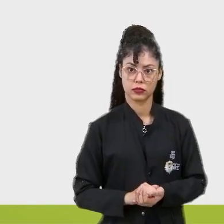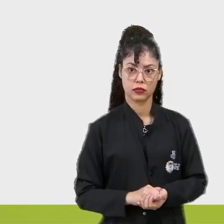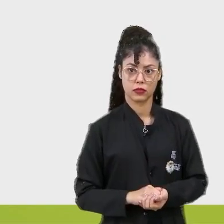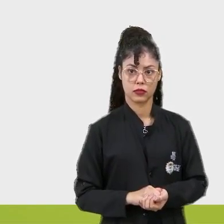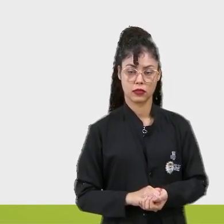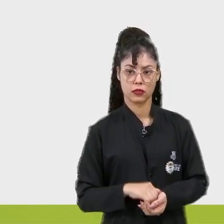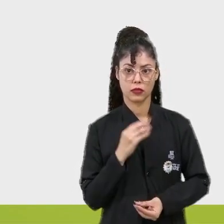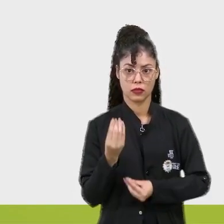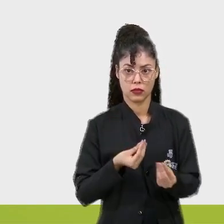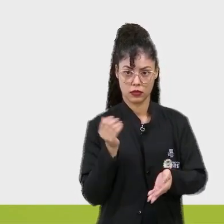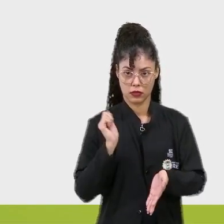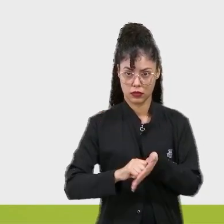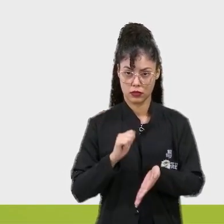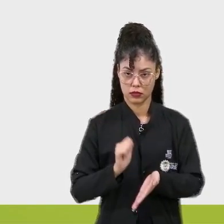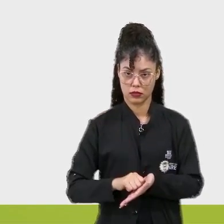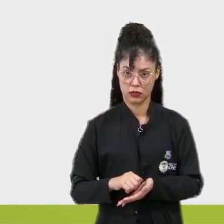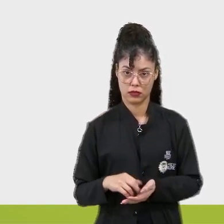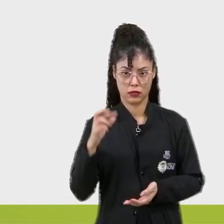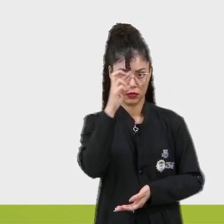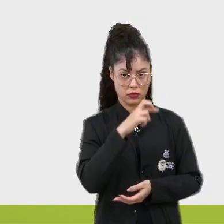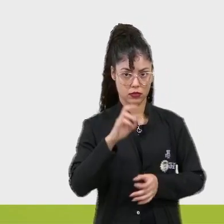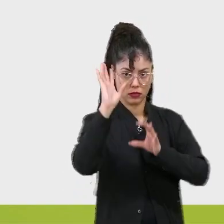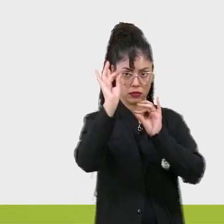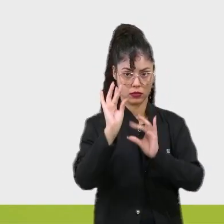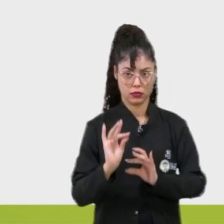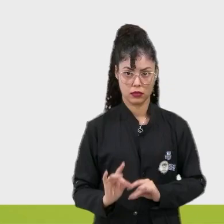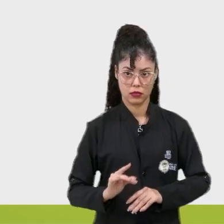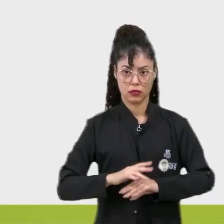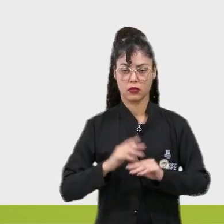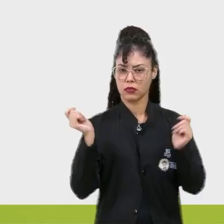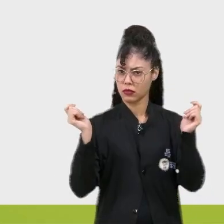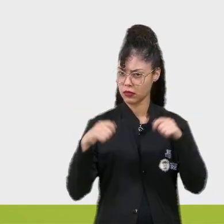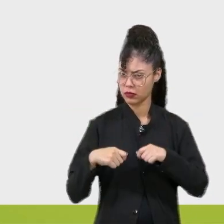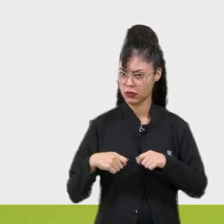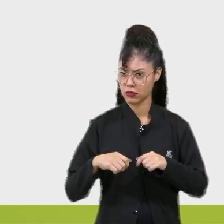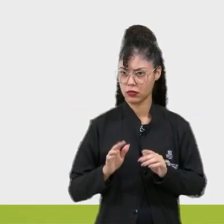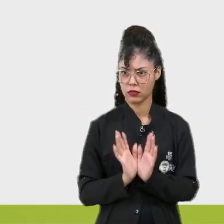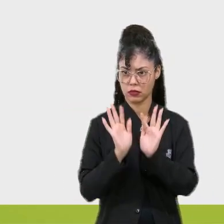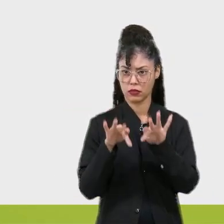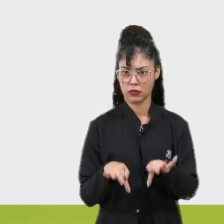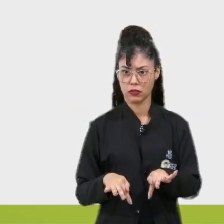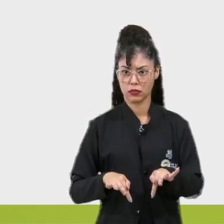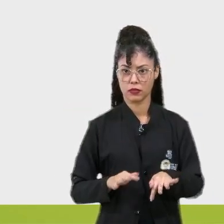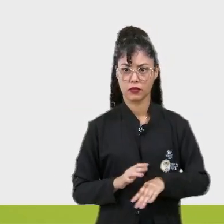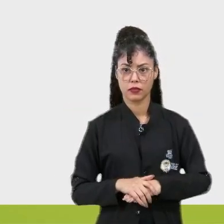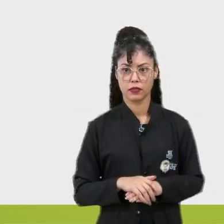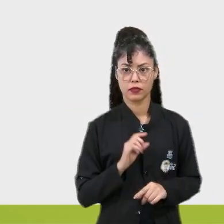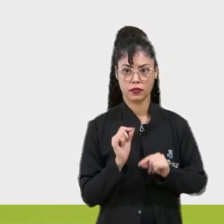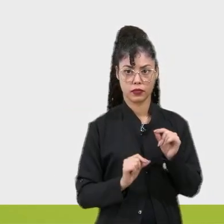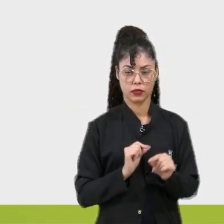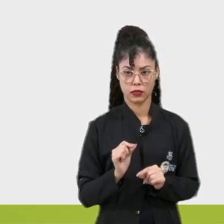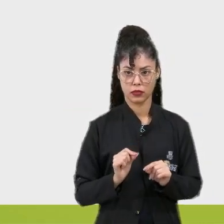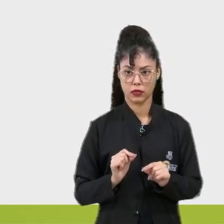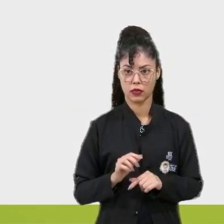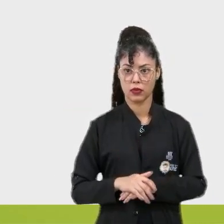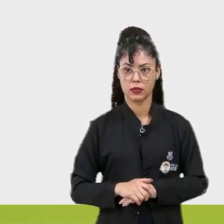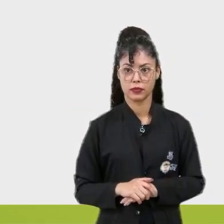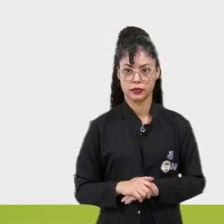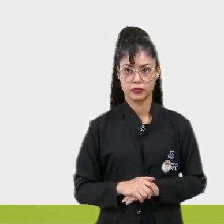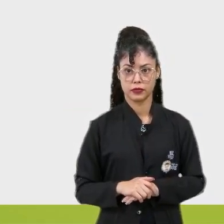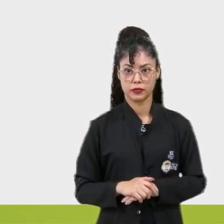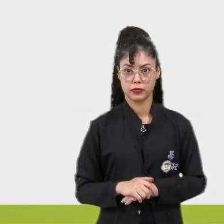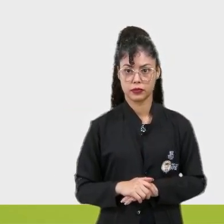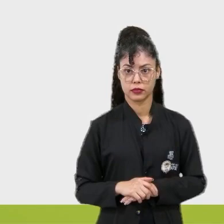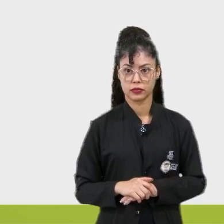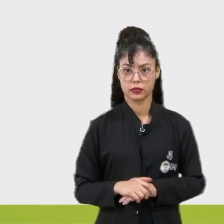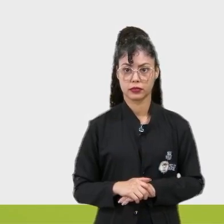pessoalidade. Como que eu escrevo? Analisados os fatos, é possível concluir que, ou então conclui-se que.